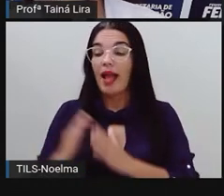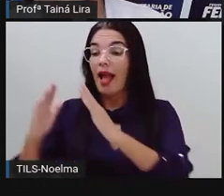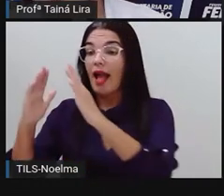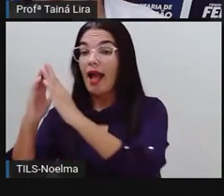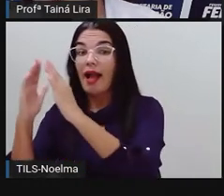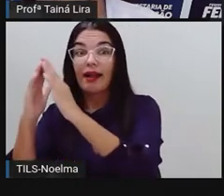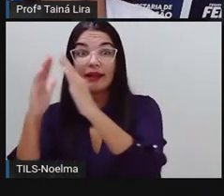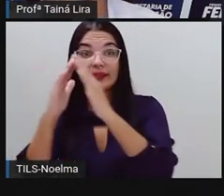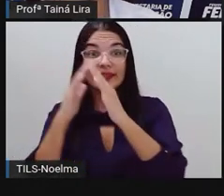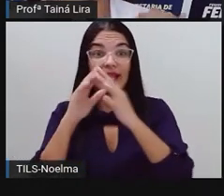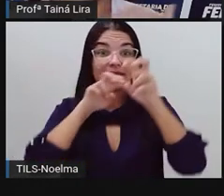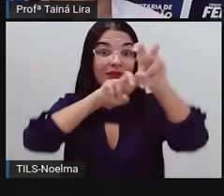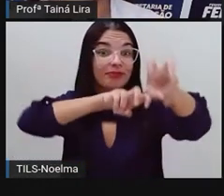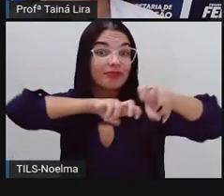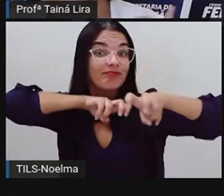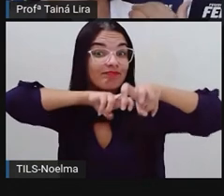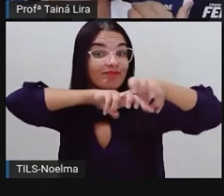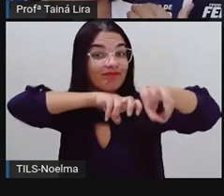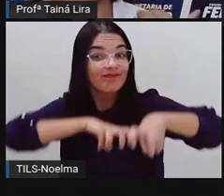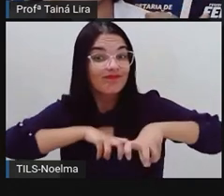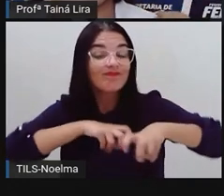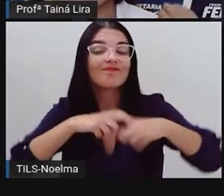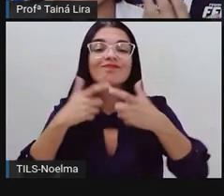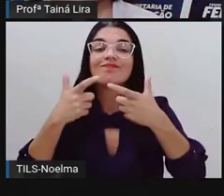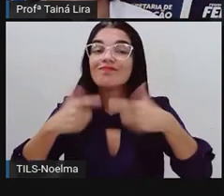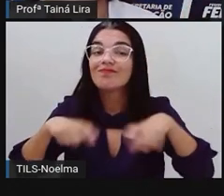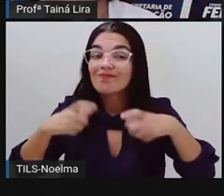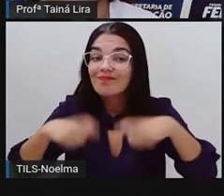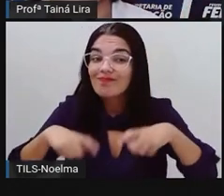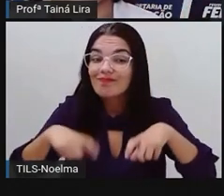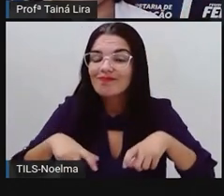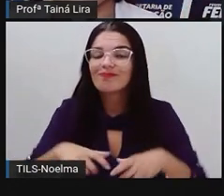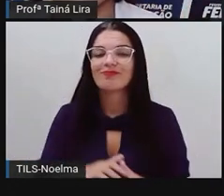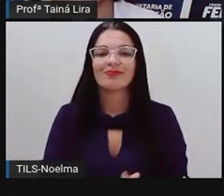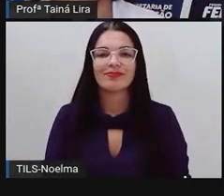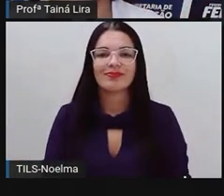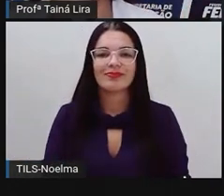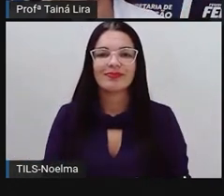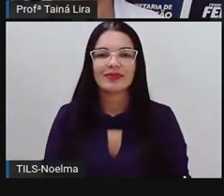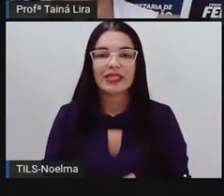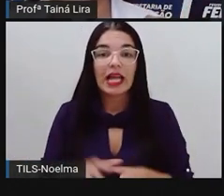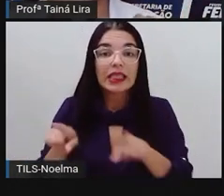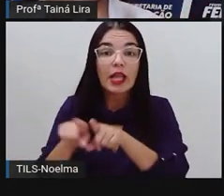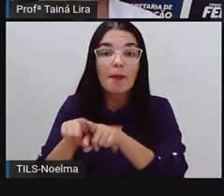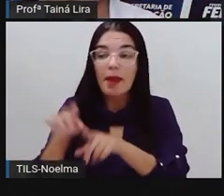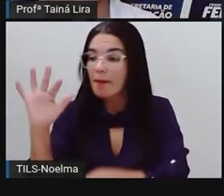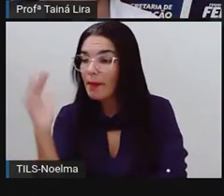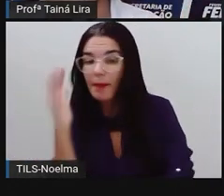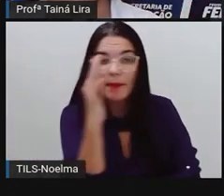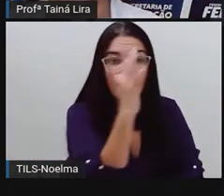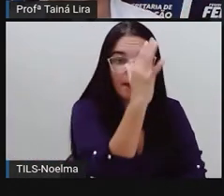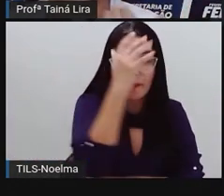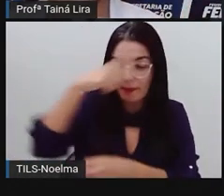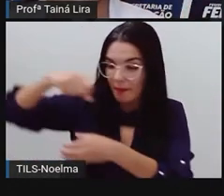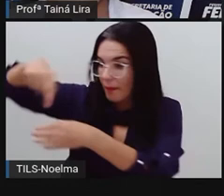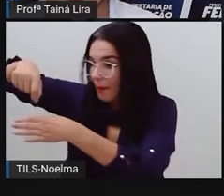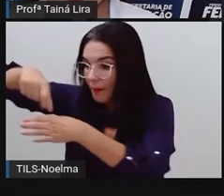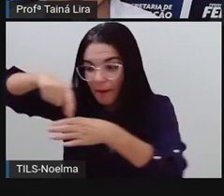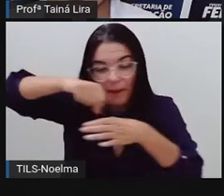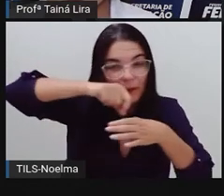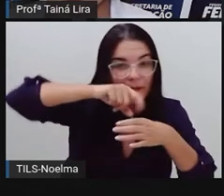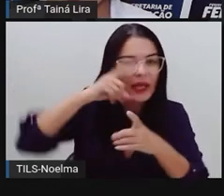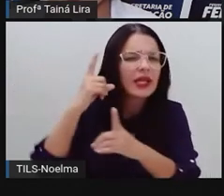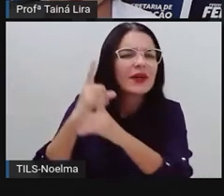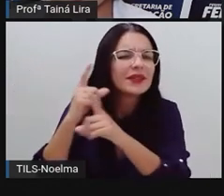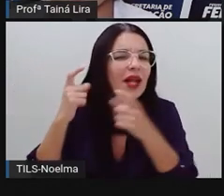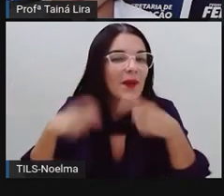chácaras e casas né que geralmente a gente encontra aí no campo plantações geralmente nós